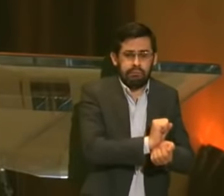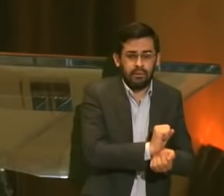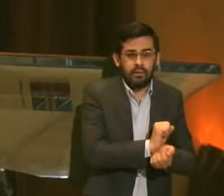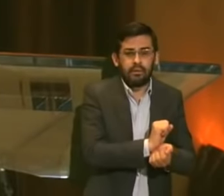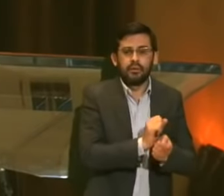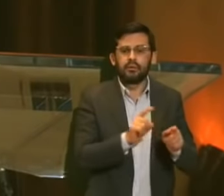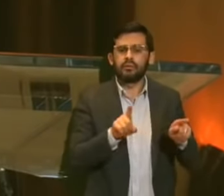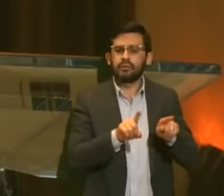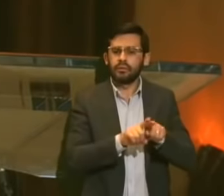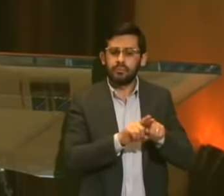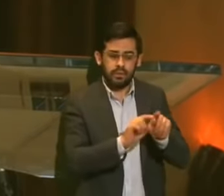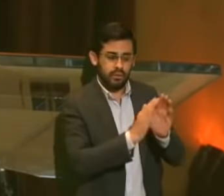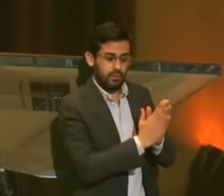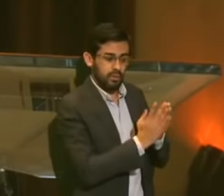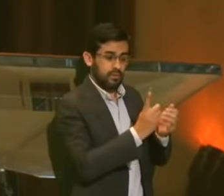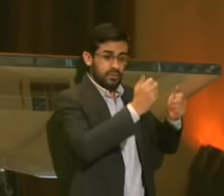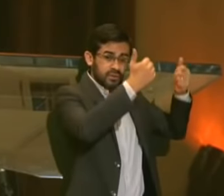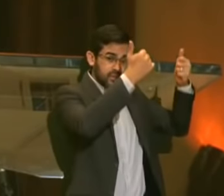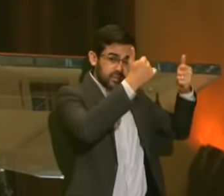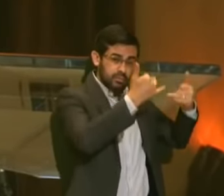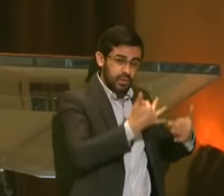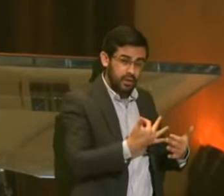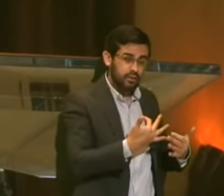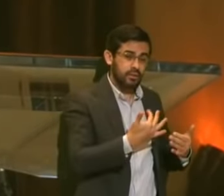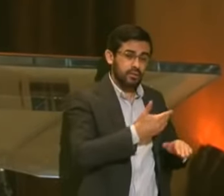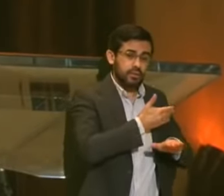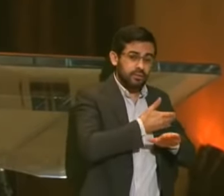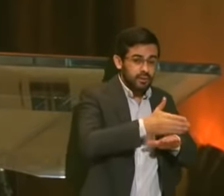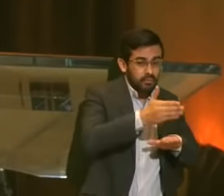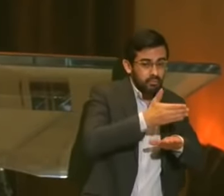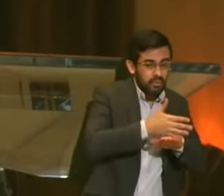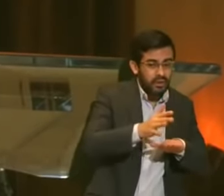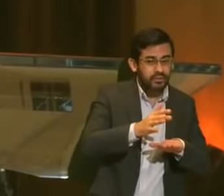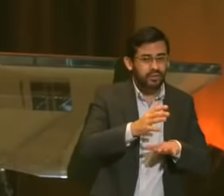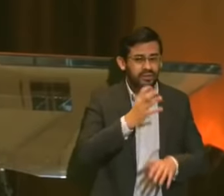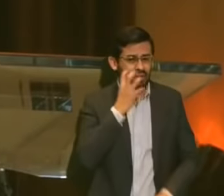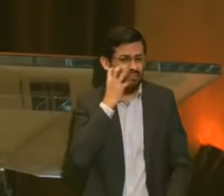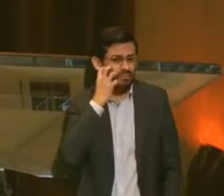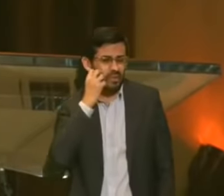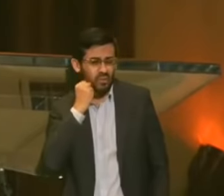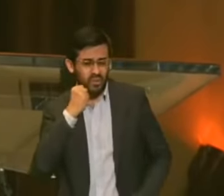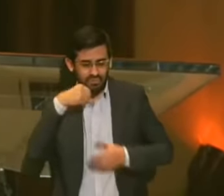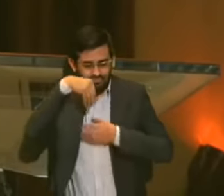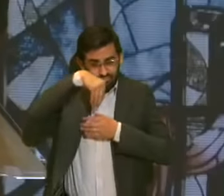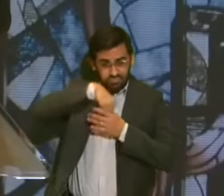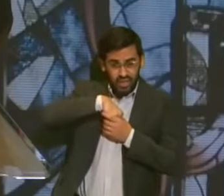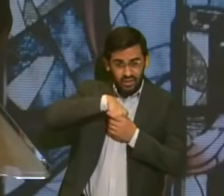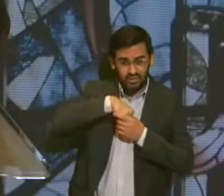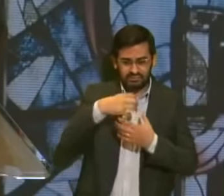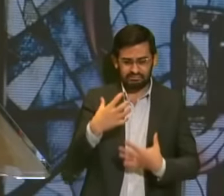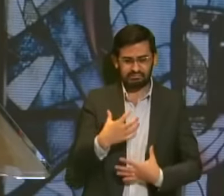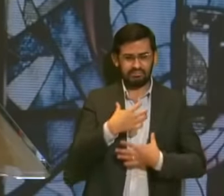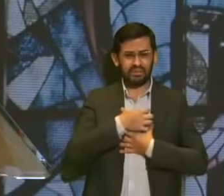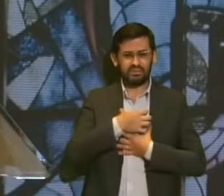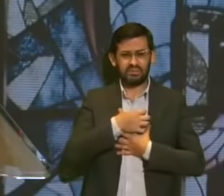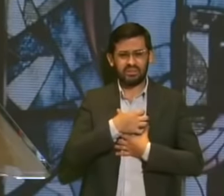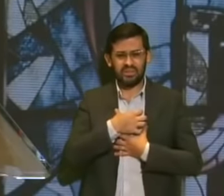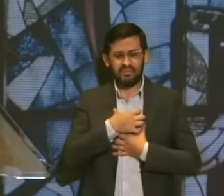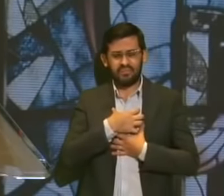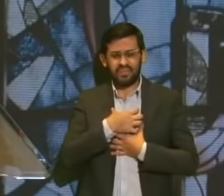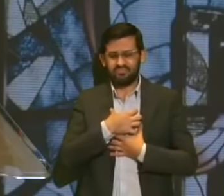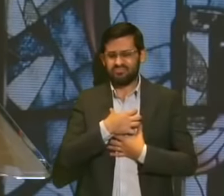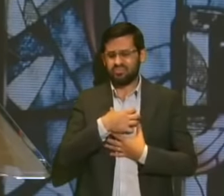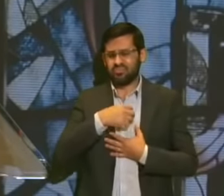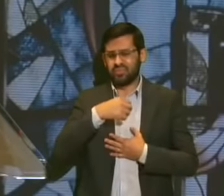a Bíblia vai dizer que esse tipo de atitude, essa amargura que está dentro de nós, esses sentimentos enraizados